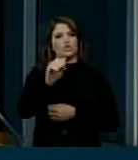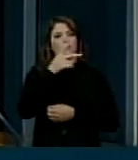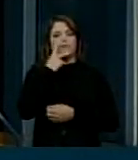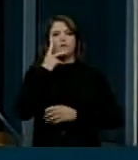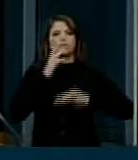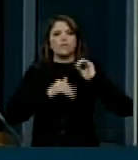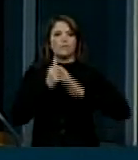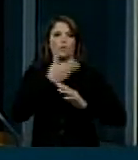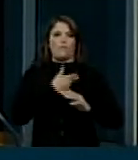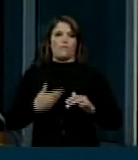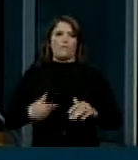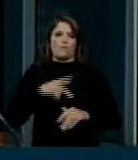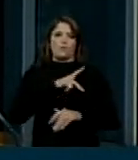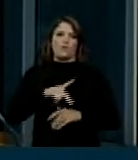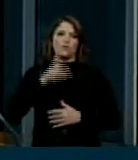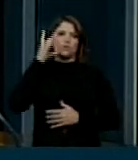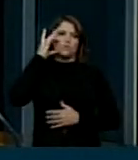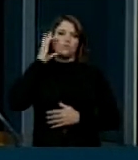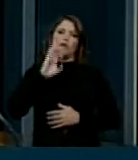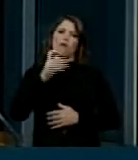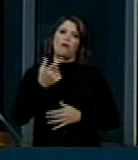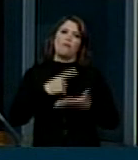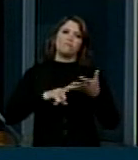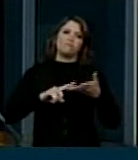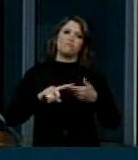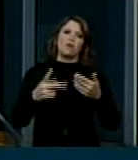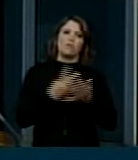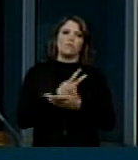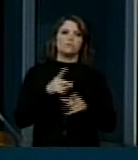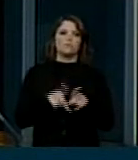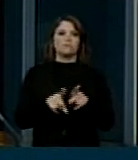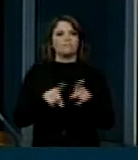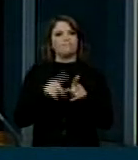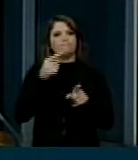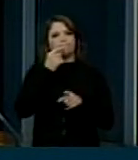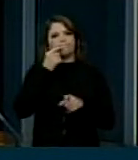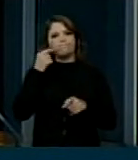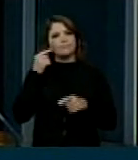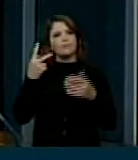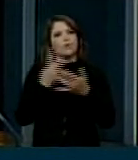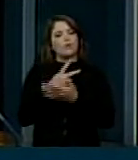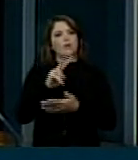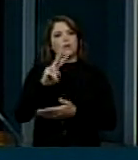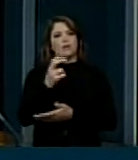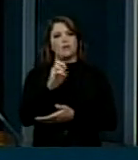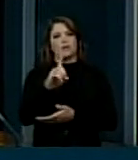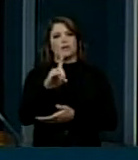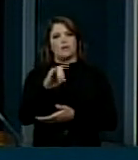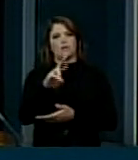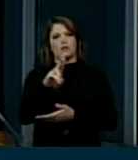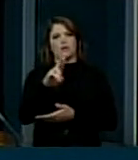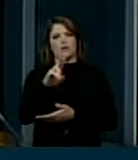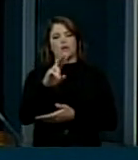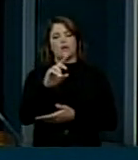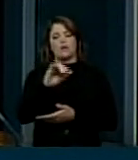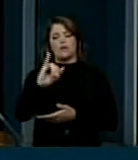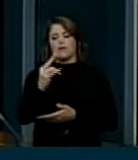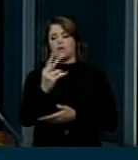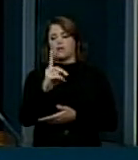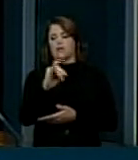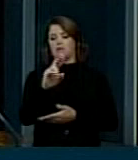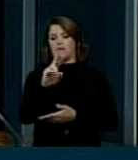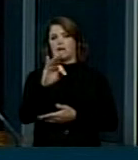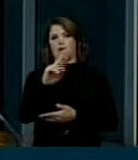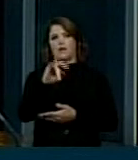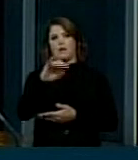da presidenta Dilma e, é claro, os episódios que ocorreram recentemente na hidrelétrica de Jirau. Então, senhor presidente,